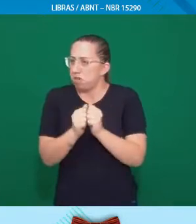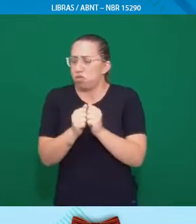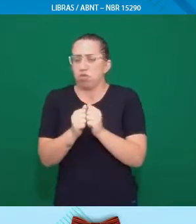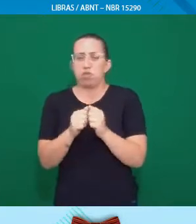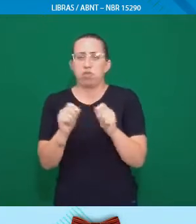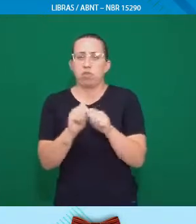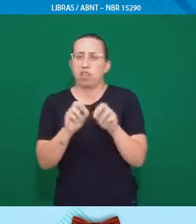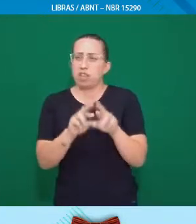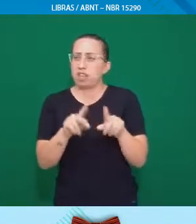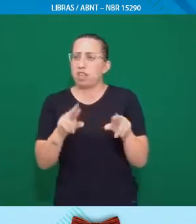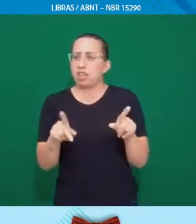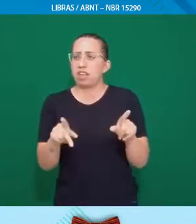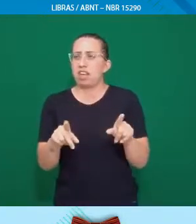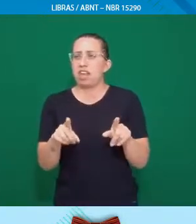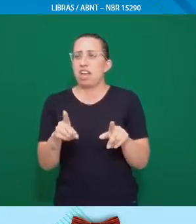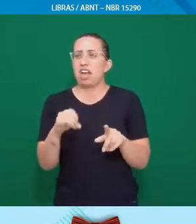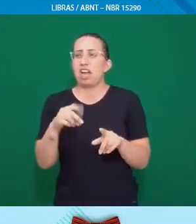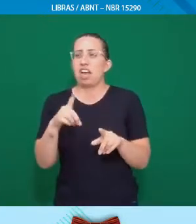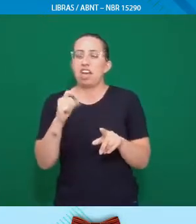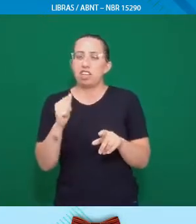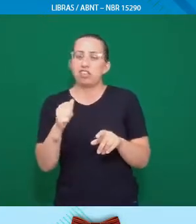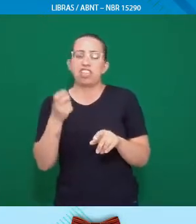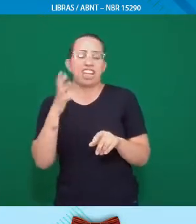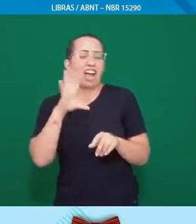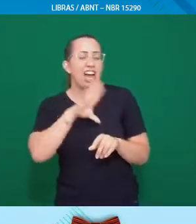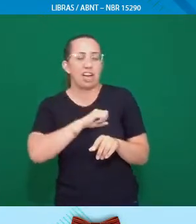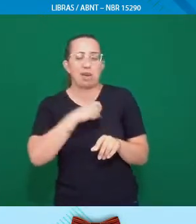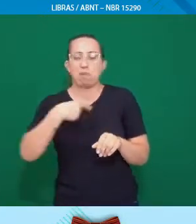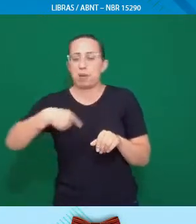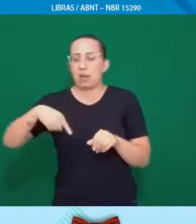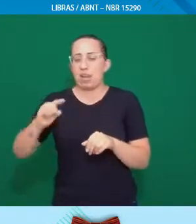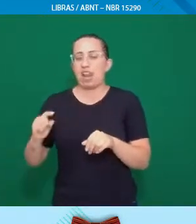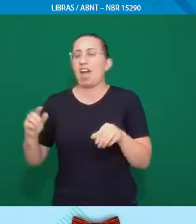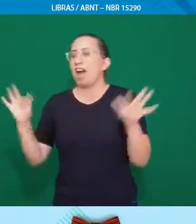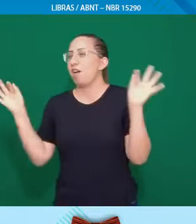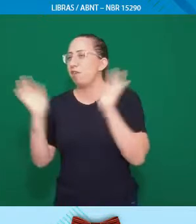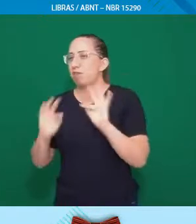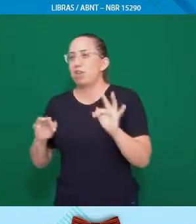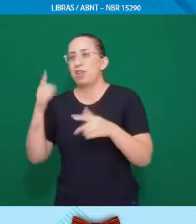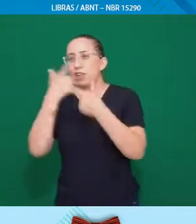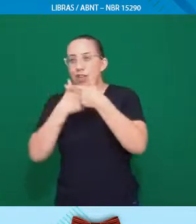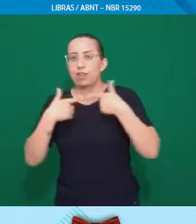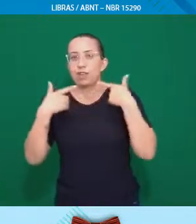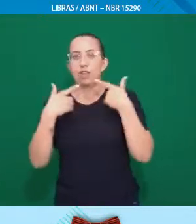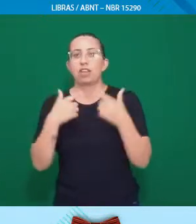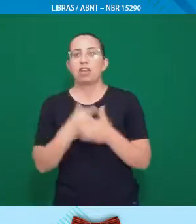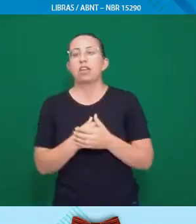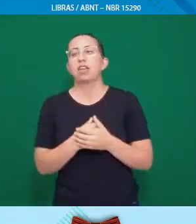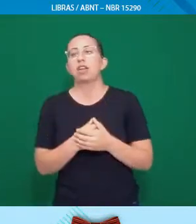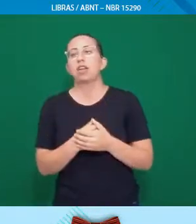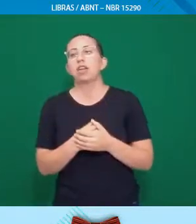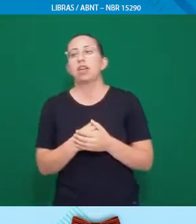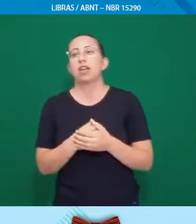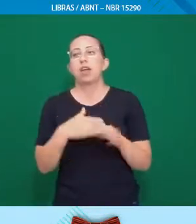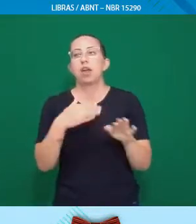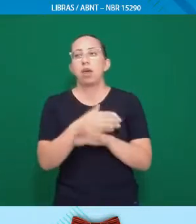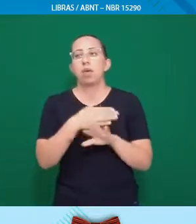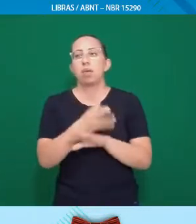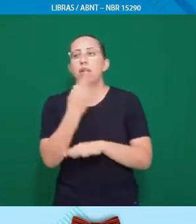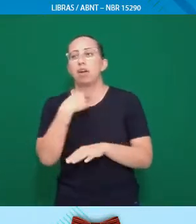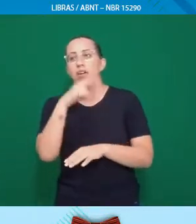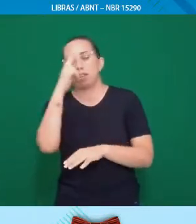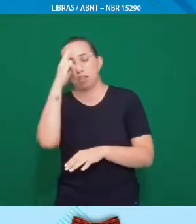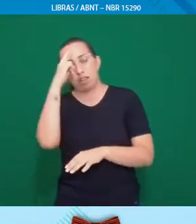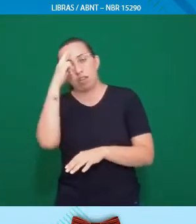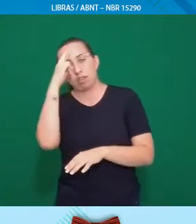com a família ajuda a recebendo esse pessoal né E às vezes eu participei Da janta que foi anterior o evento um bicho